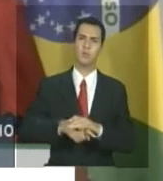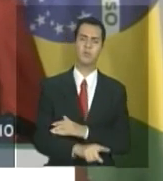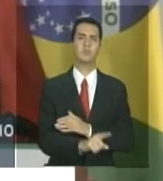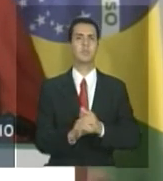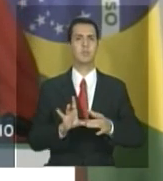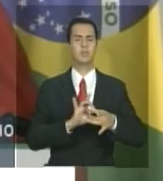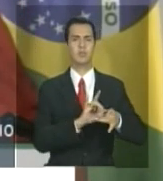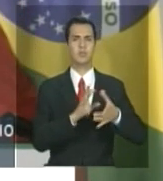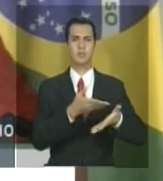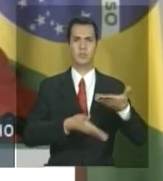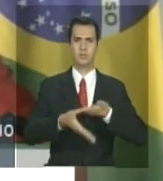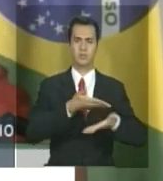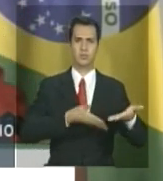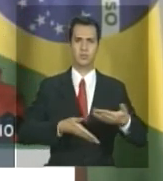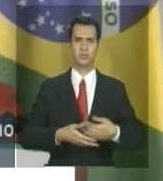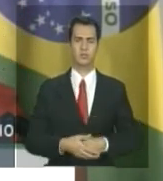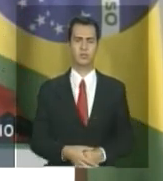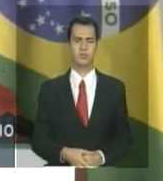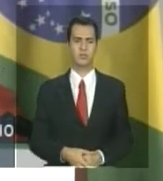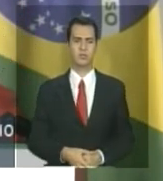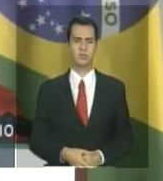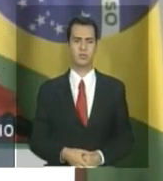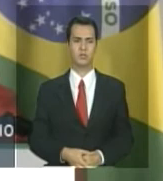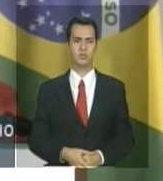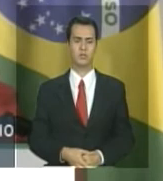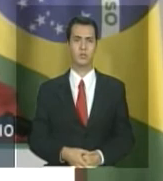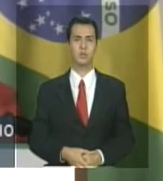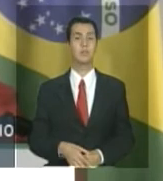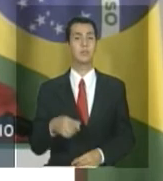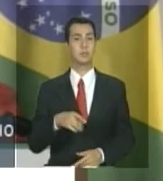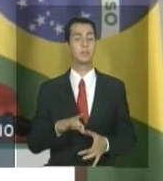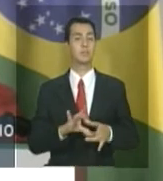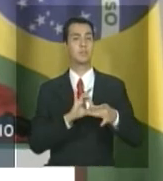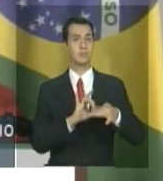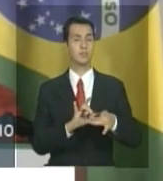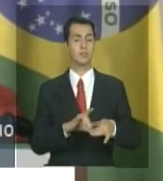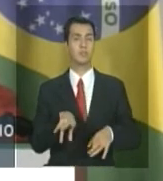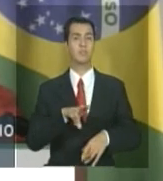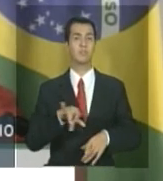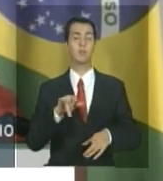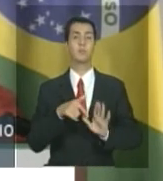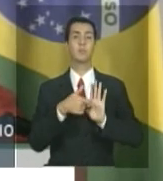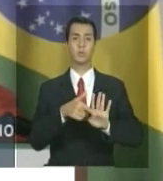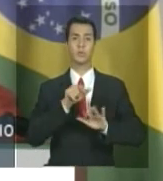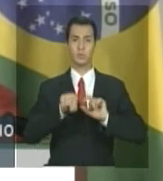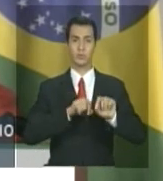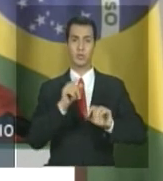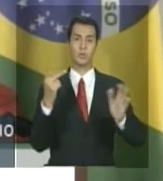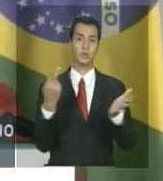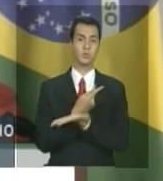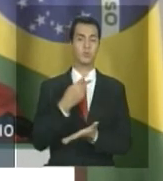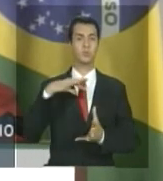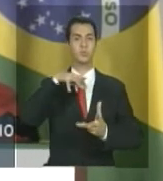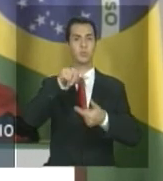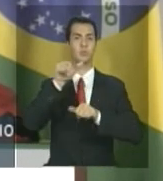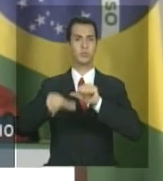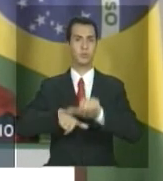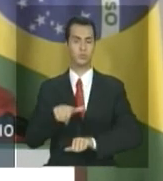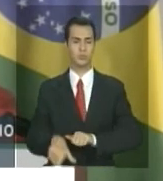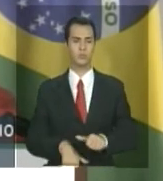relações. Essa parceria irá refletir também as mudanças no cenário global, a